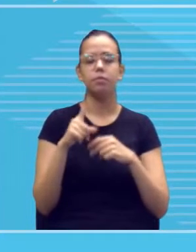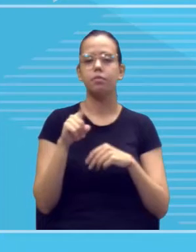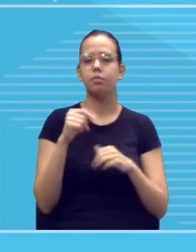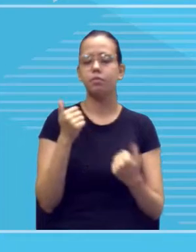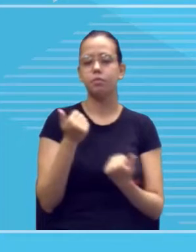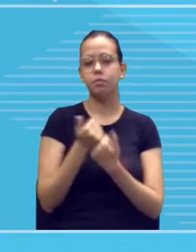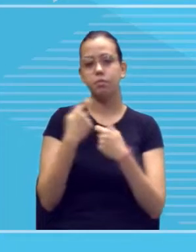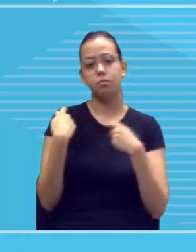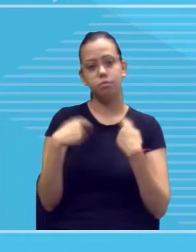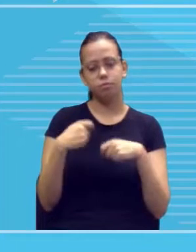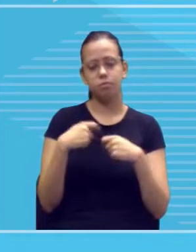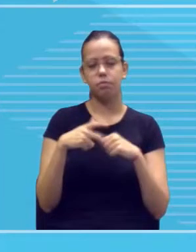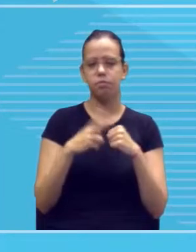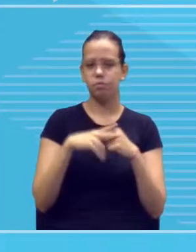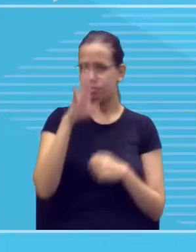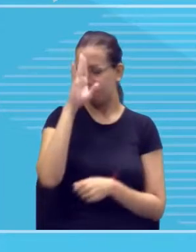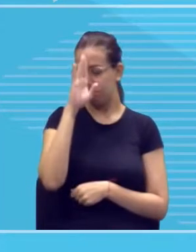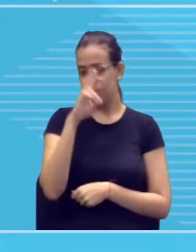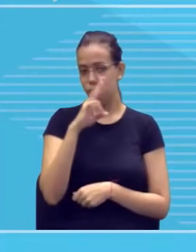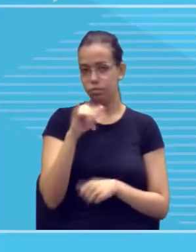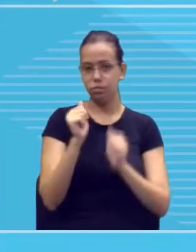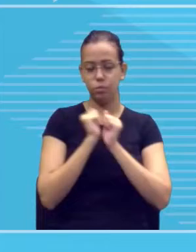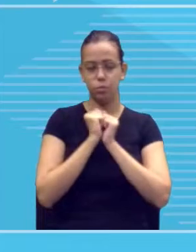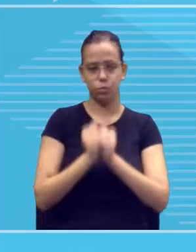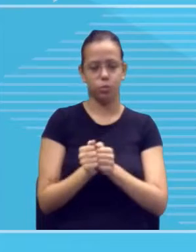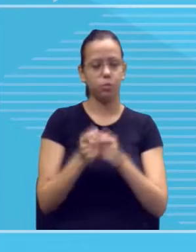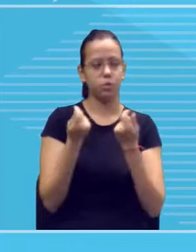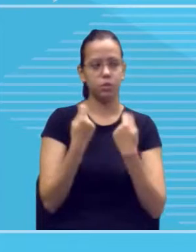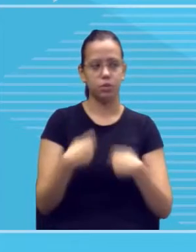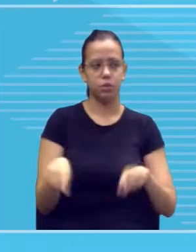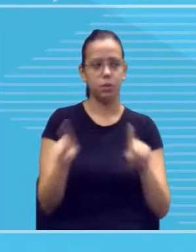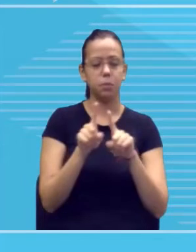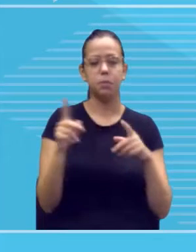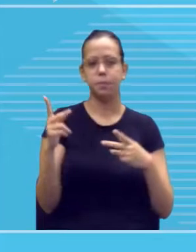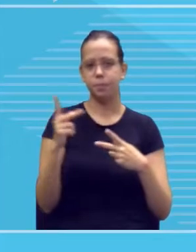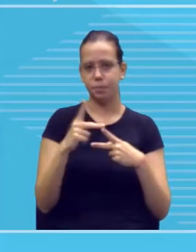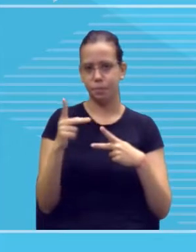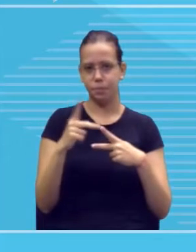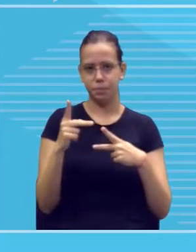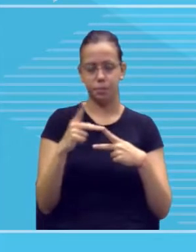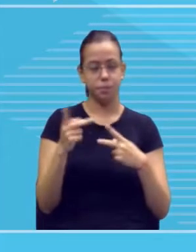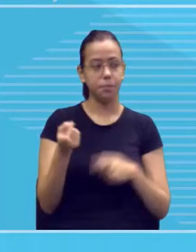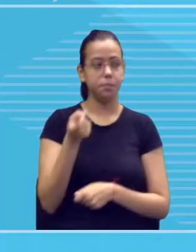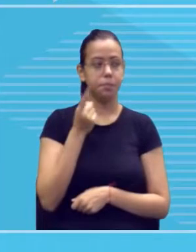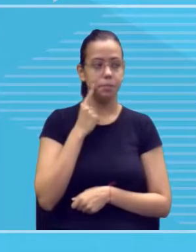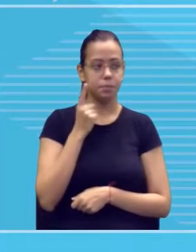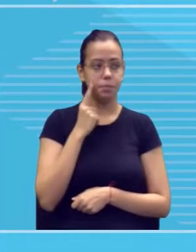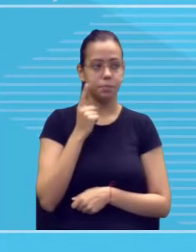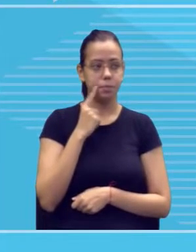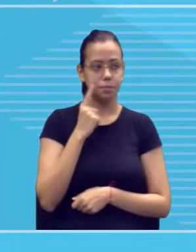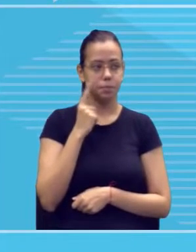de um principal ele vai se juntar a um principal e ele não vai precisar de preposição dá uma olhadinha